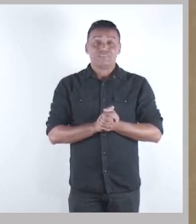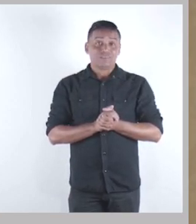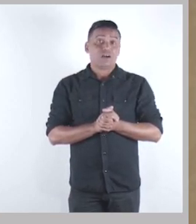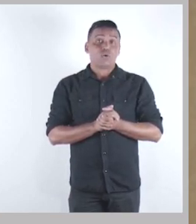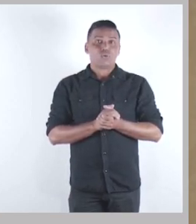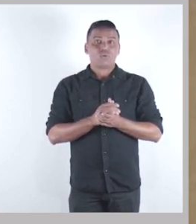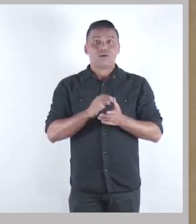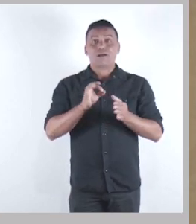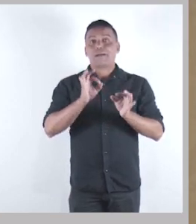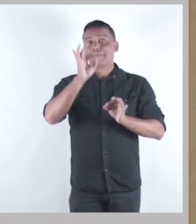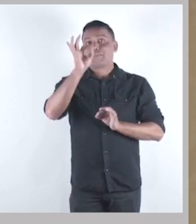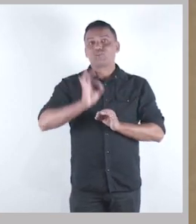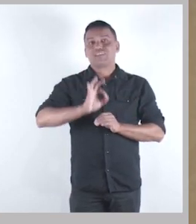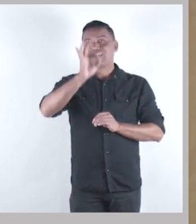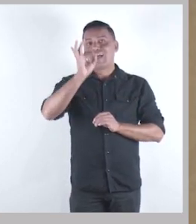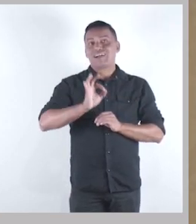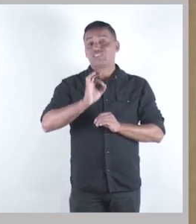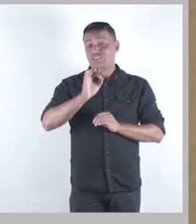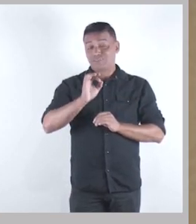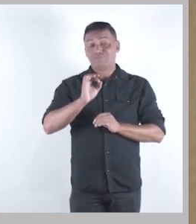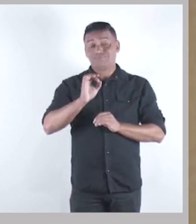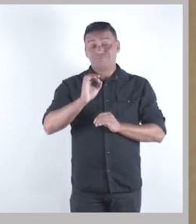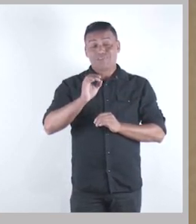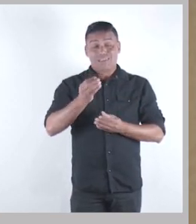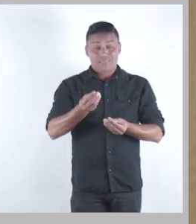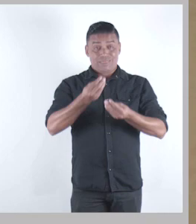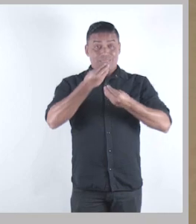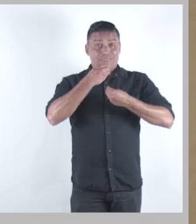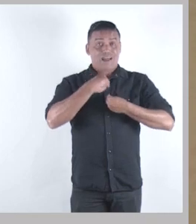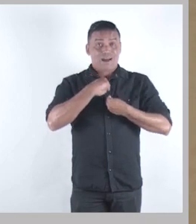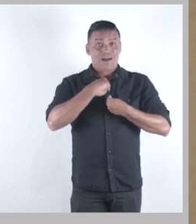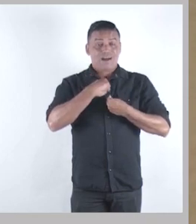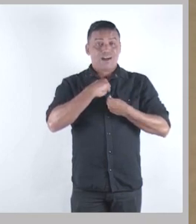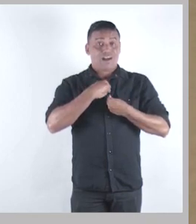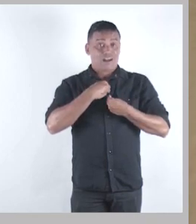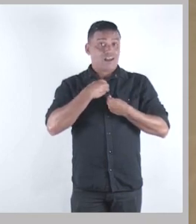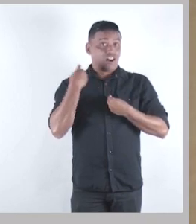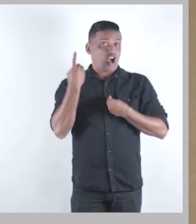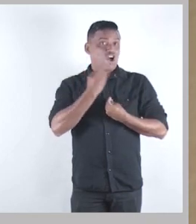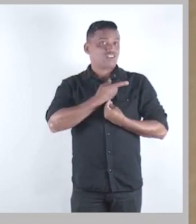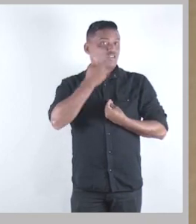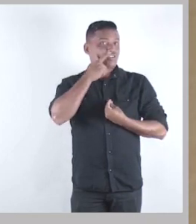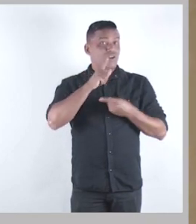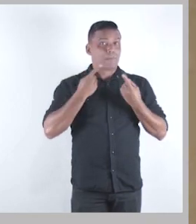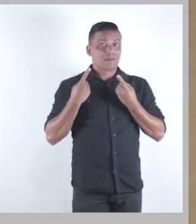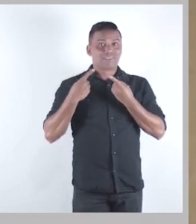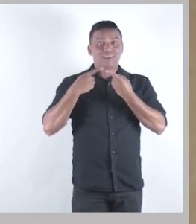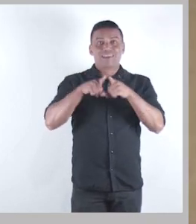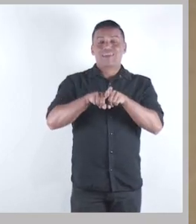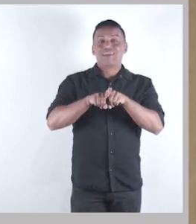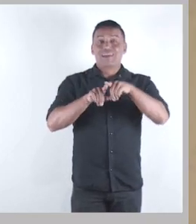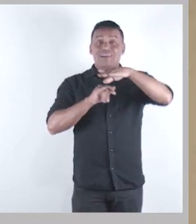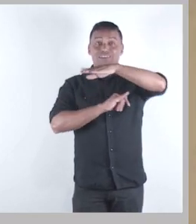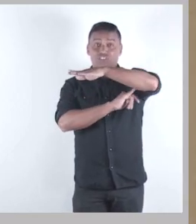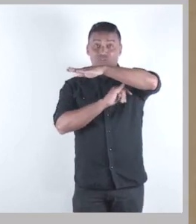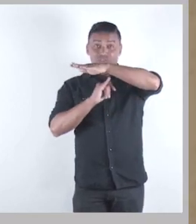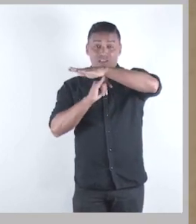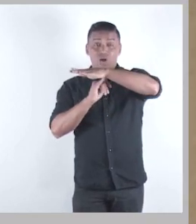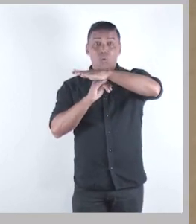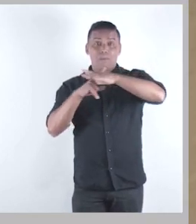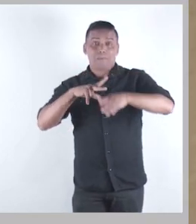aquela percentagem que as editoras nos dão, e às vezes até conseguimos parcerias com uma entidade